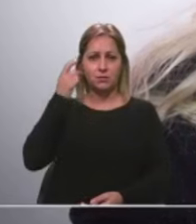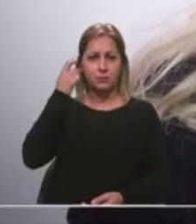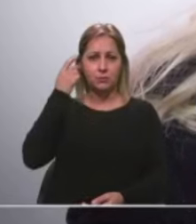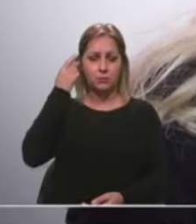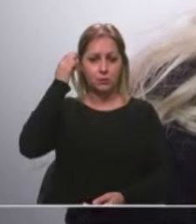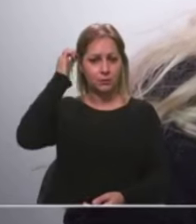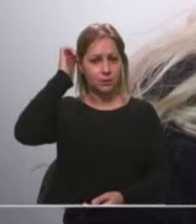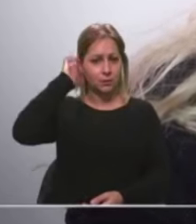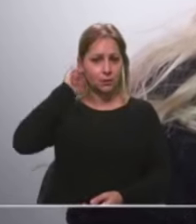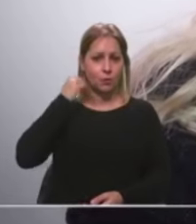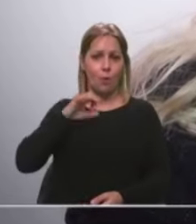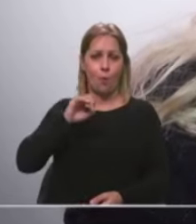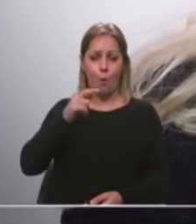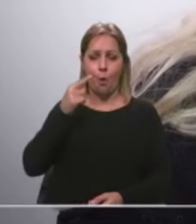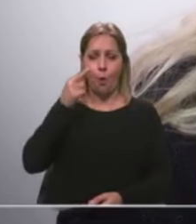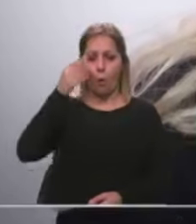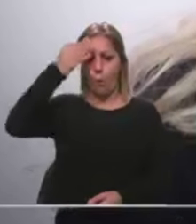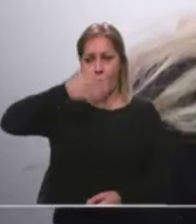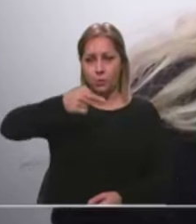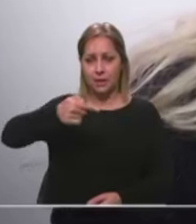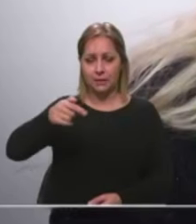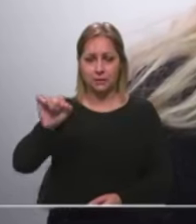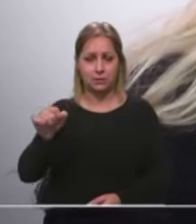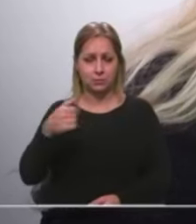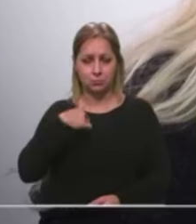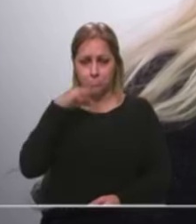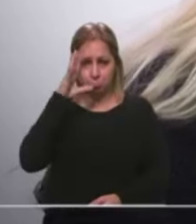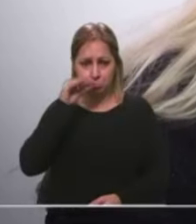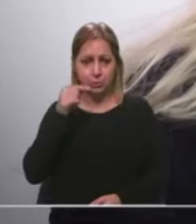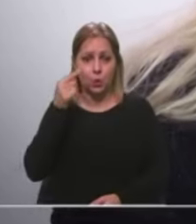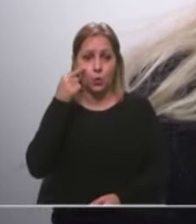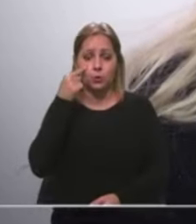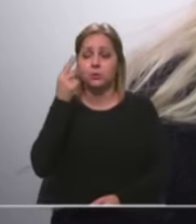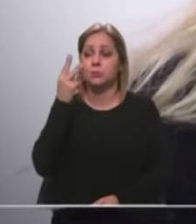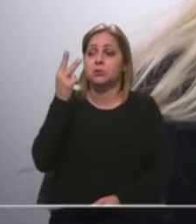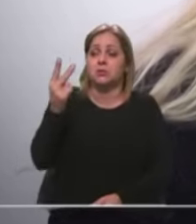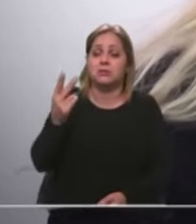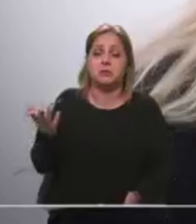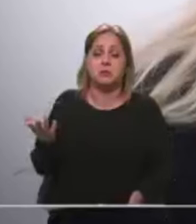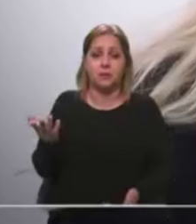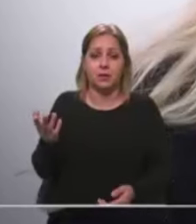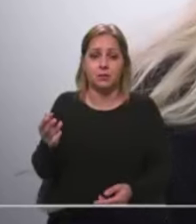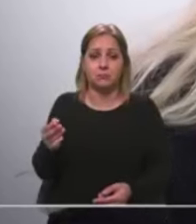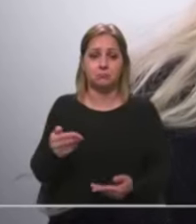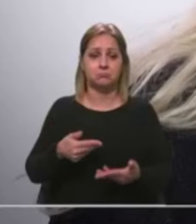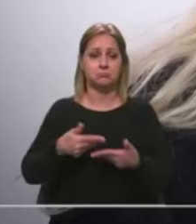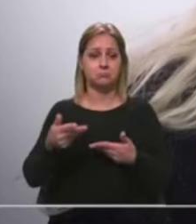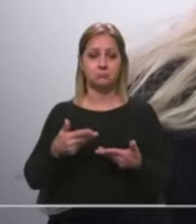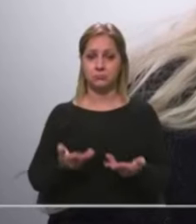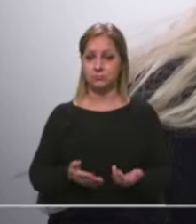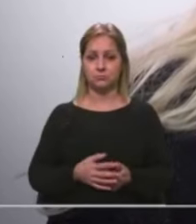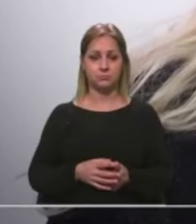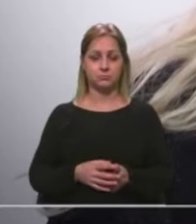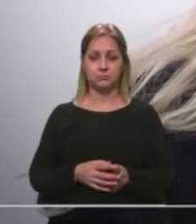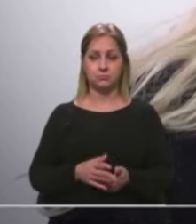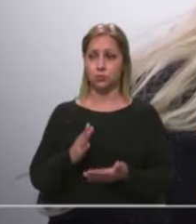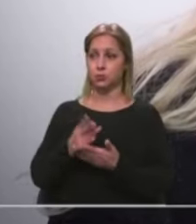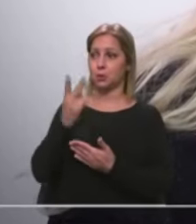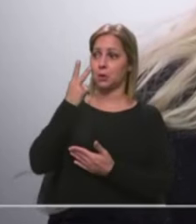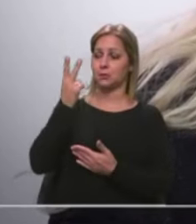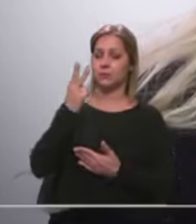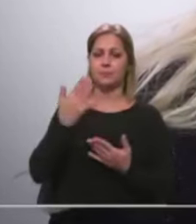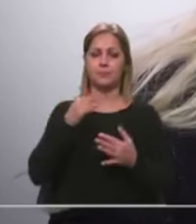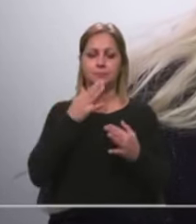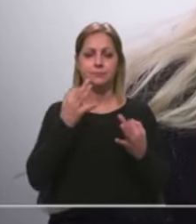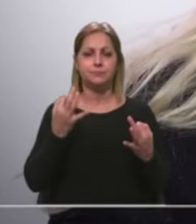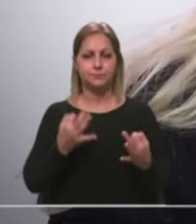sabemos o dia a dia das pessoas não é conhecemos de vista era ass que que nós as conhecíamos Mas é verdade